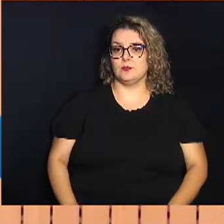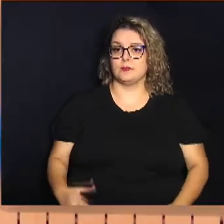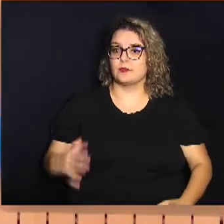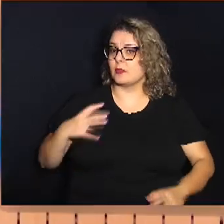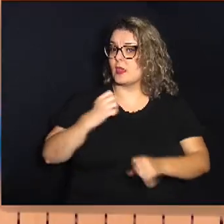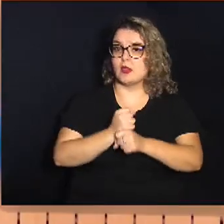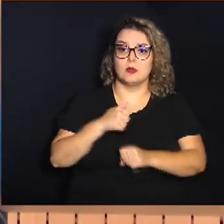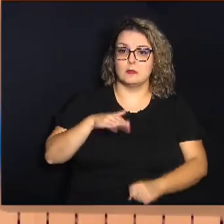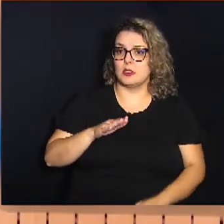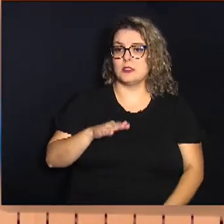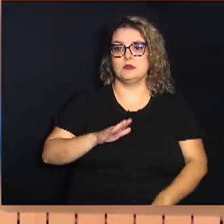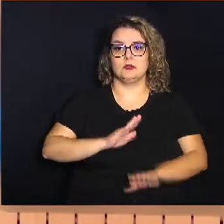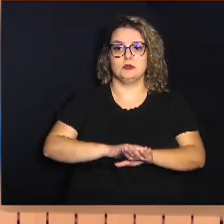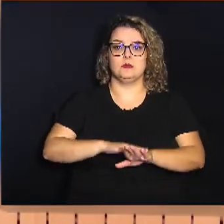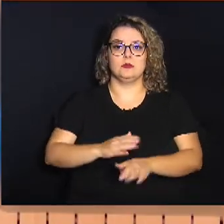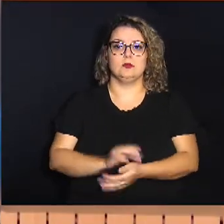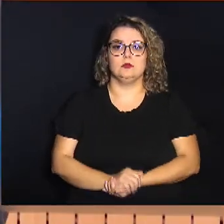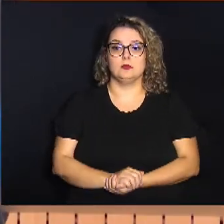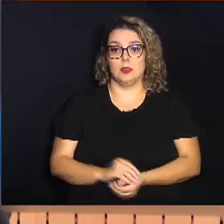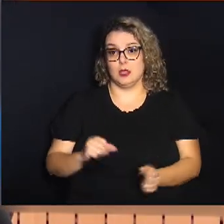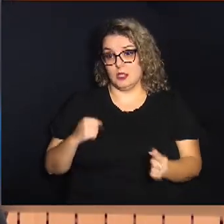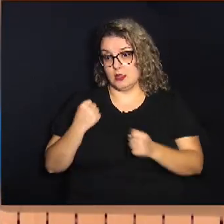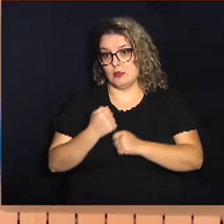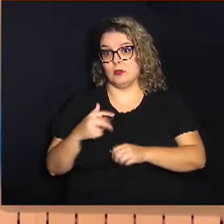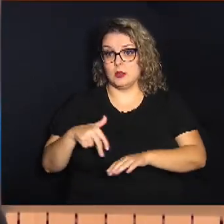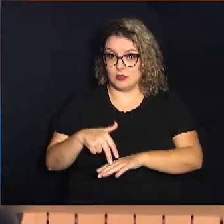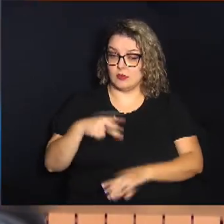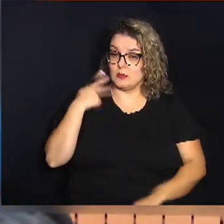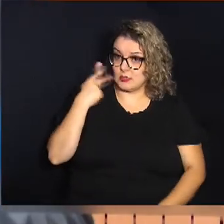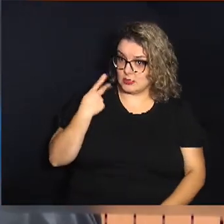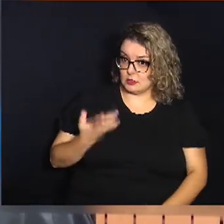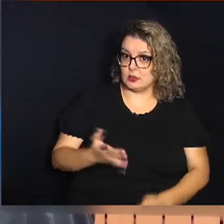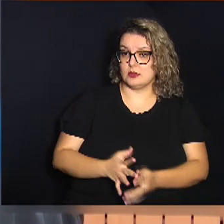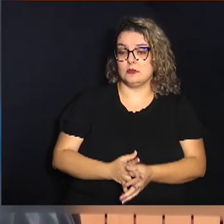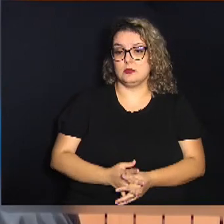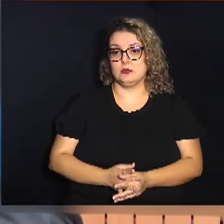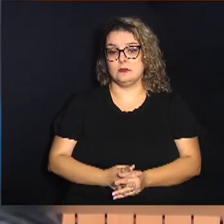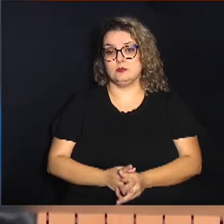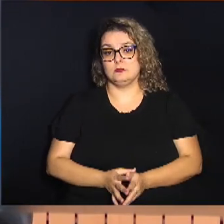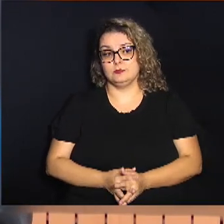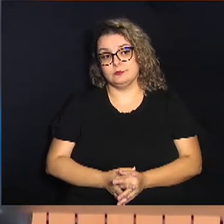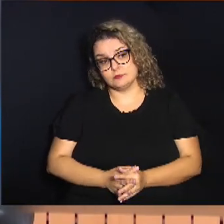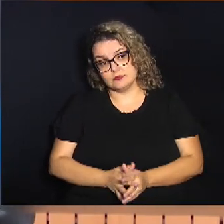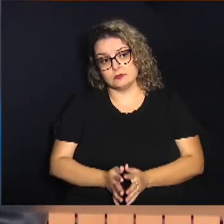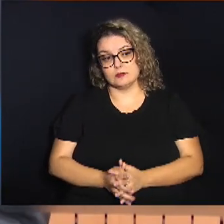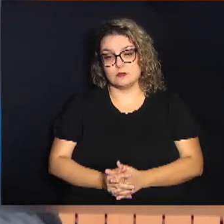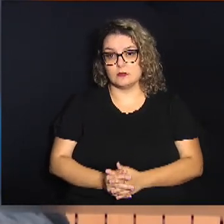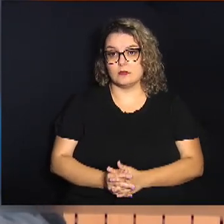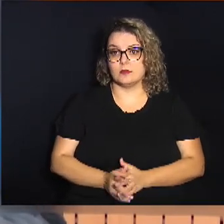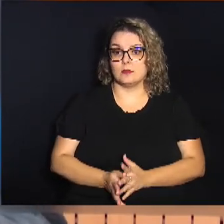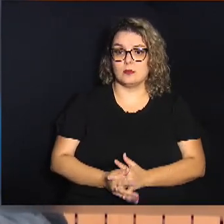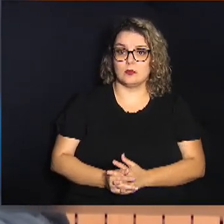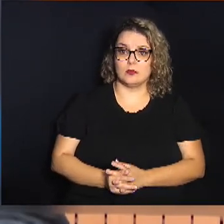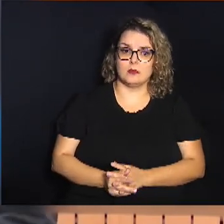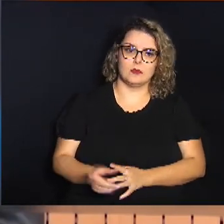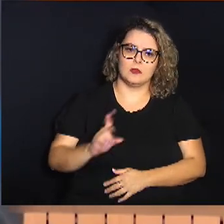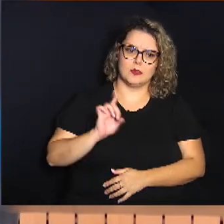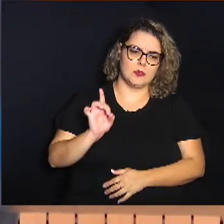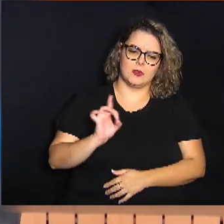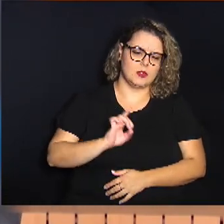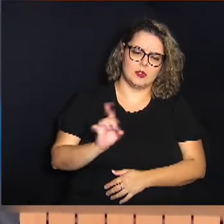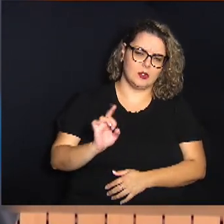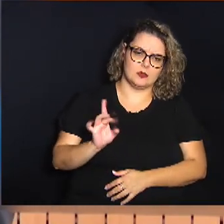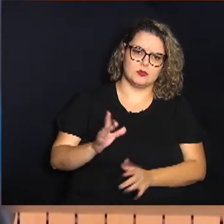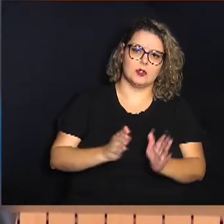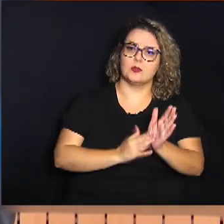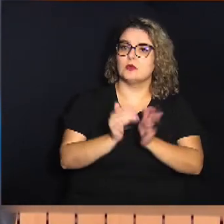funções. A defesa que eu venho fazer, vereadores, é assim, não só do concursado, mas a